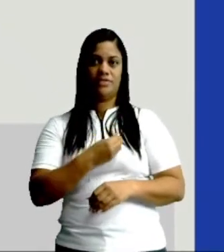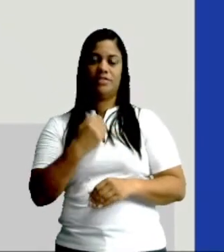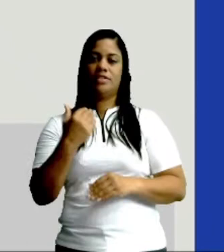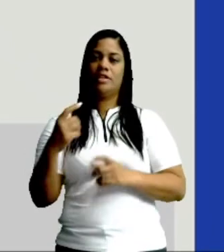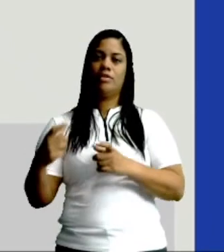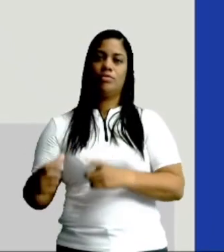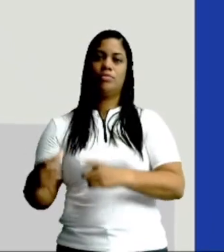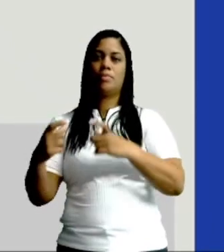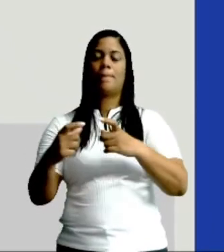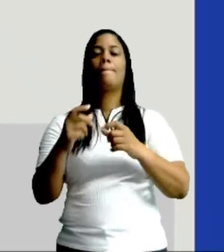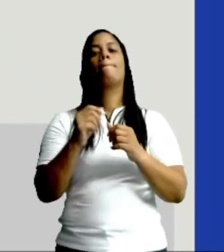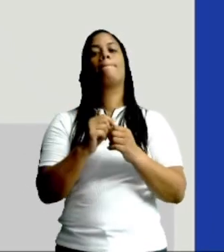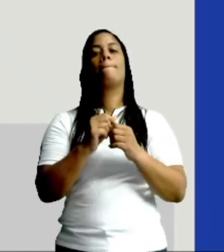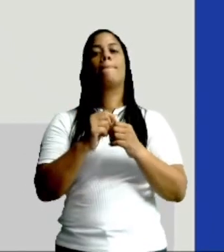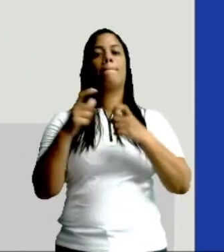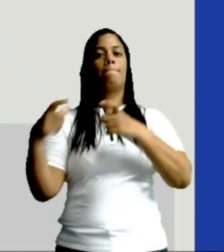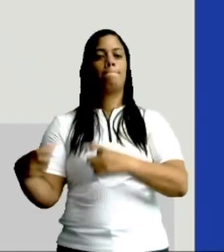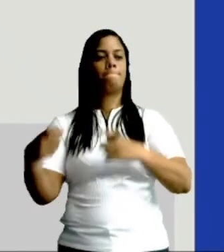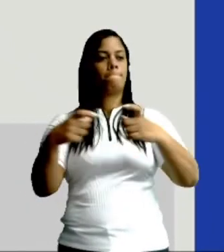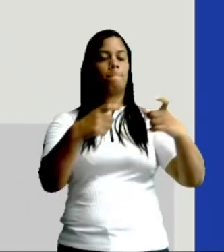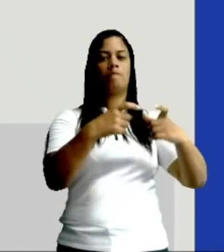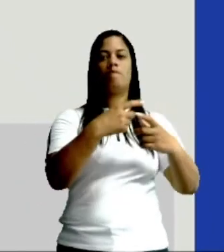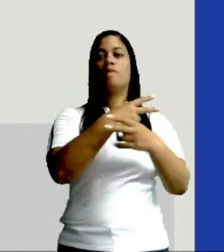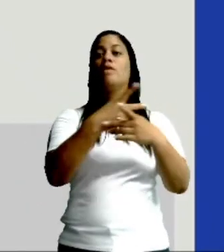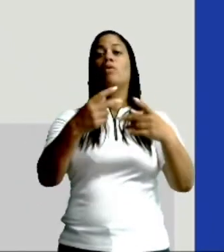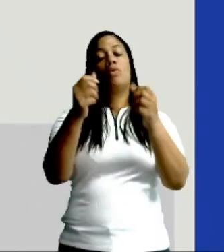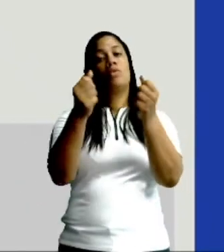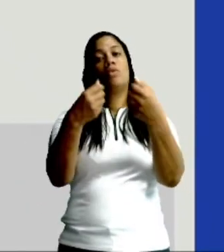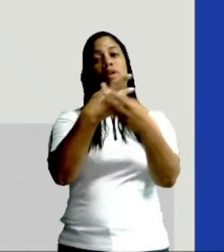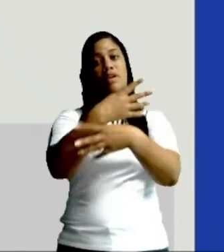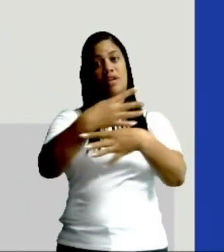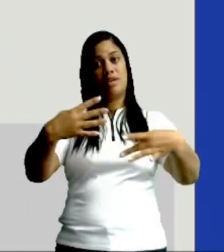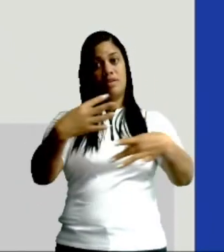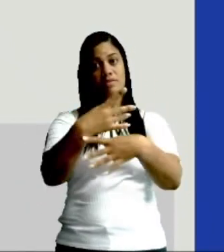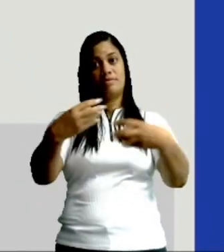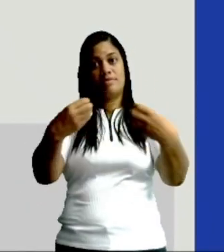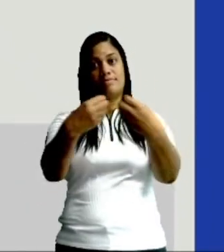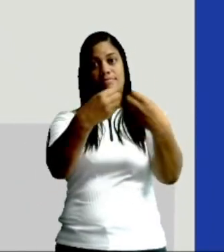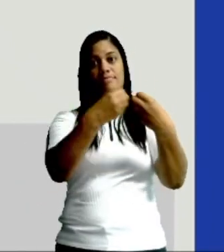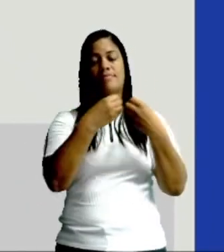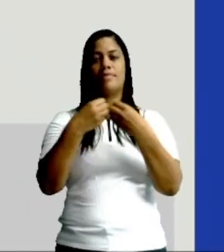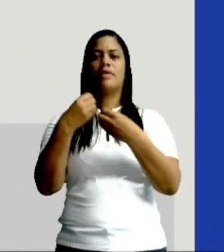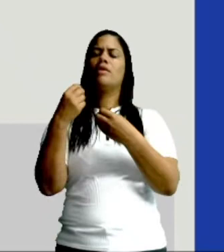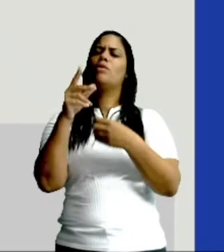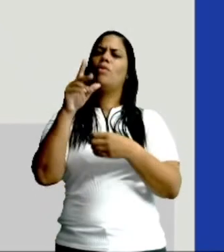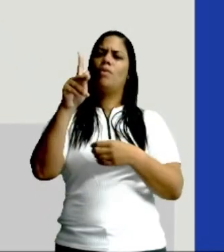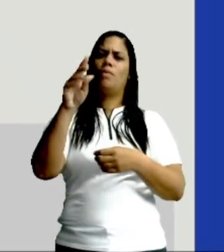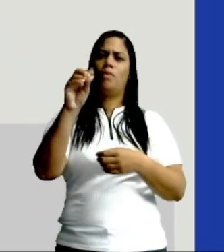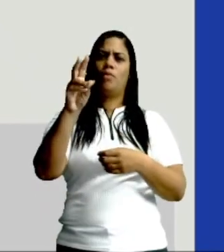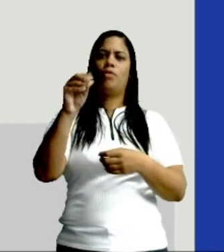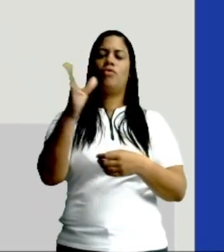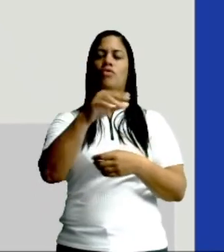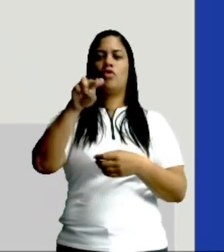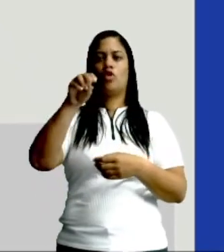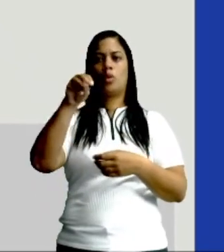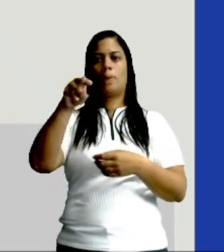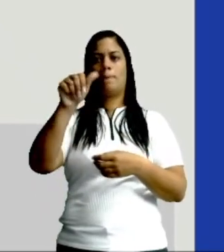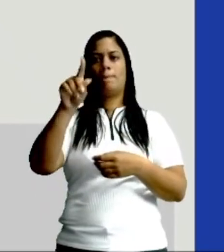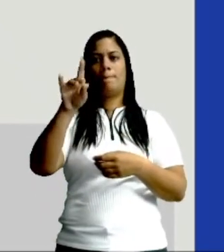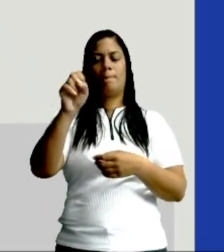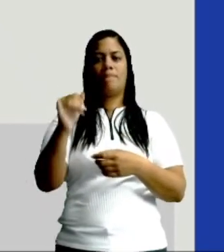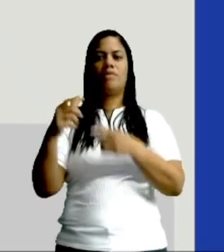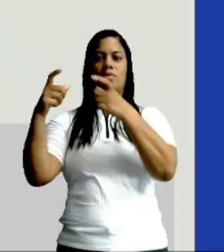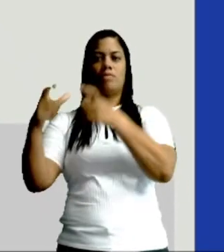no deserto quente ou habitam as cidades que existem no oásis. O que é um povo nômade? É aquele que vive